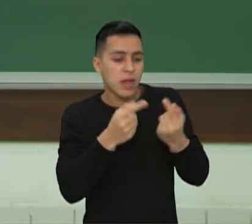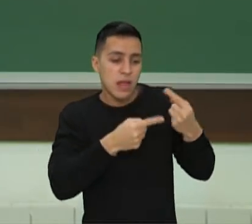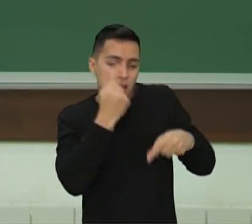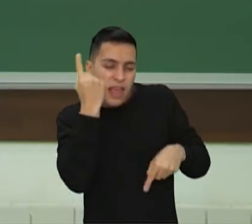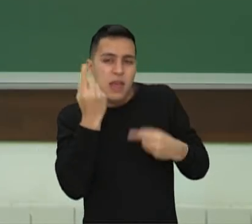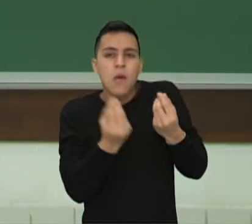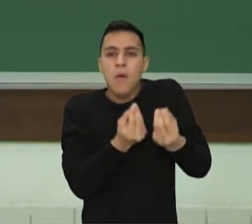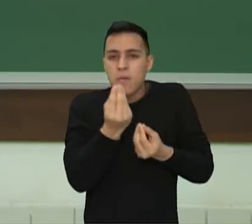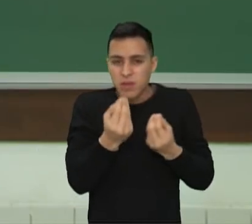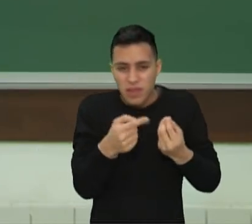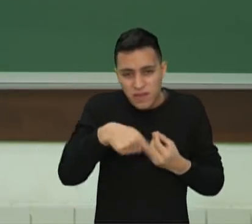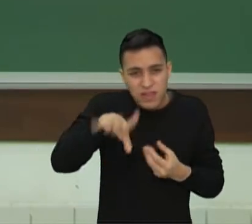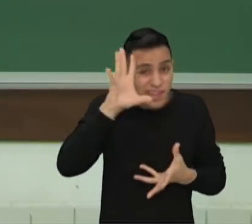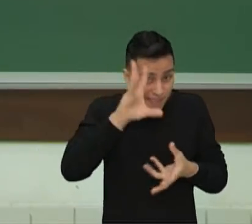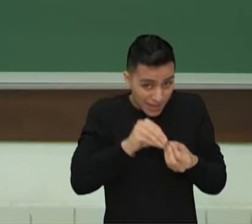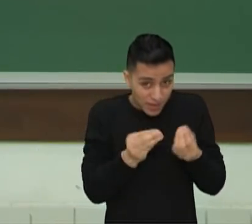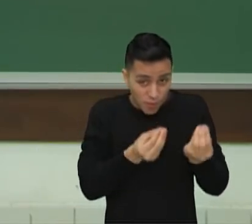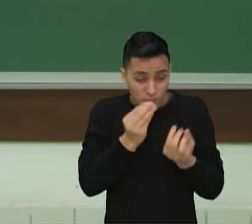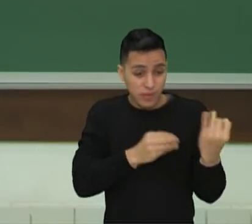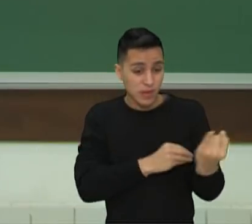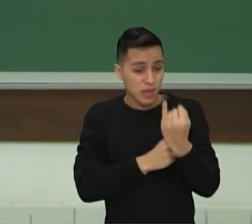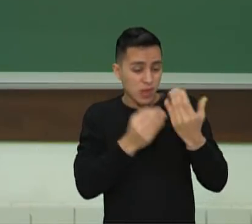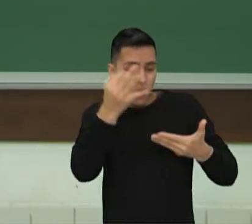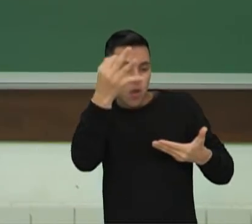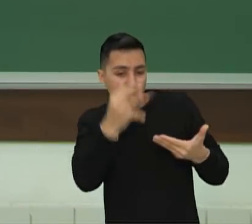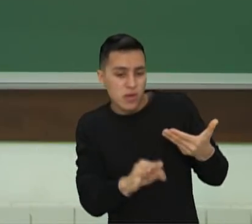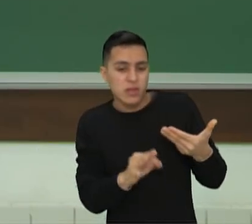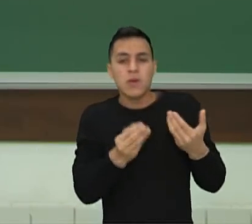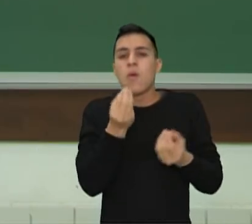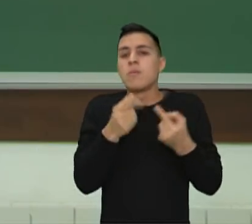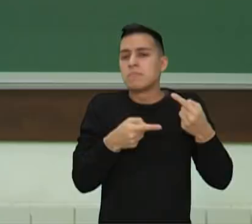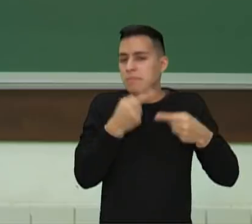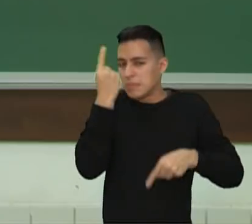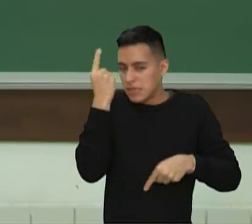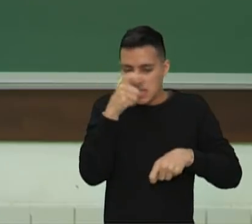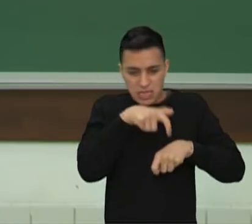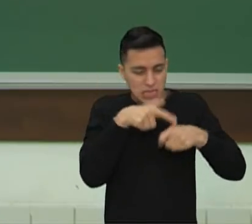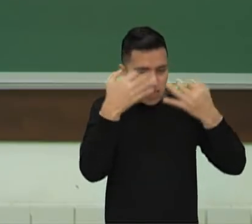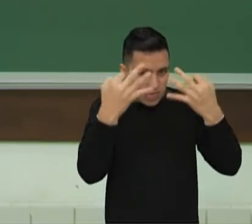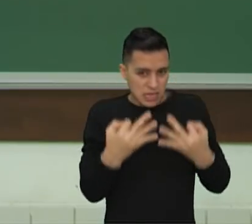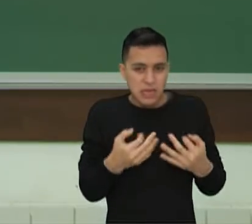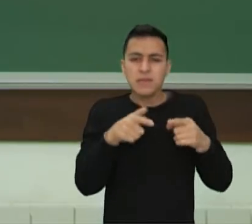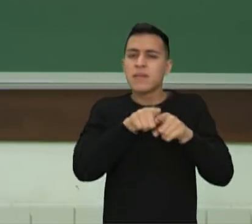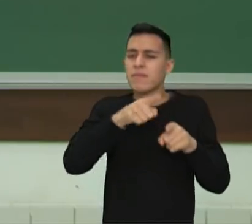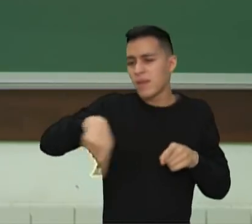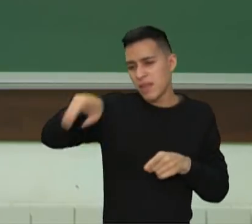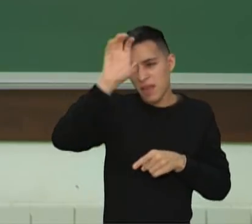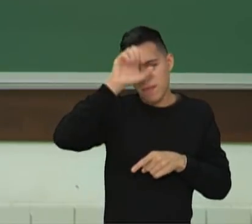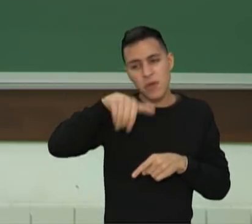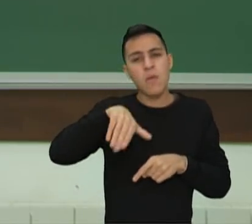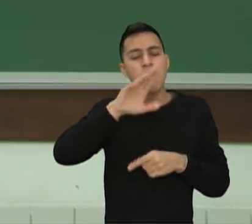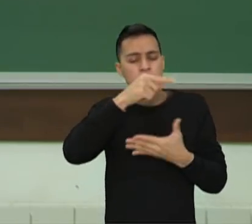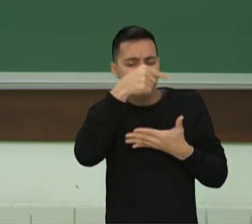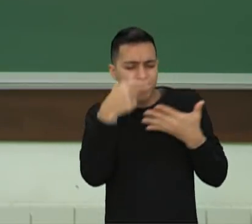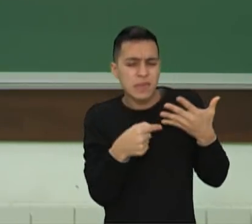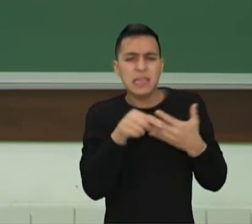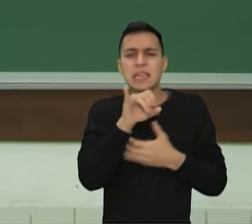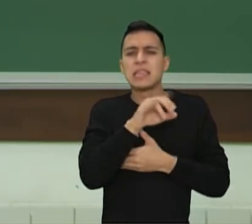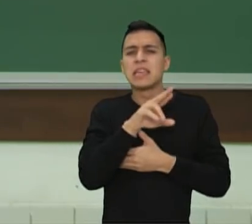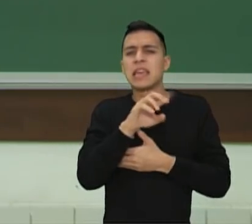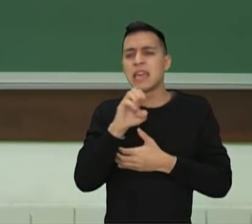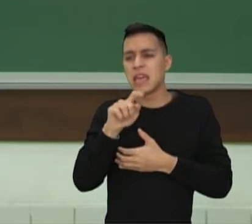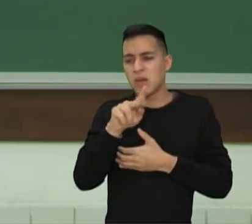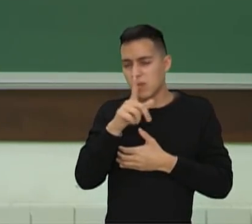tenham entendido a importância de corrigir os lances regulares na hora certa e tenham aprendido quais são os lances regulares,